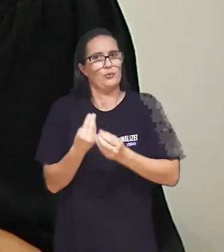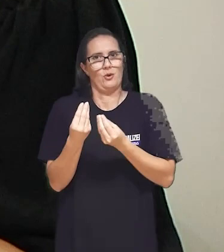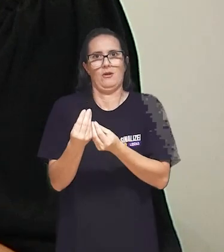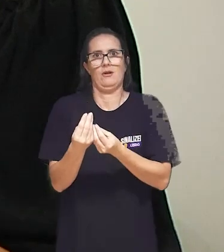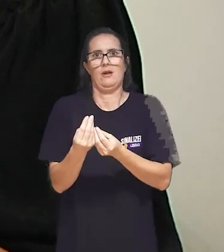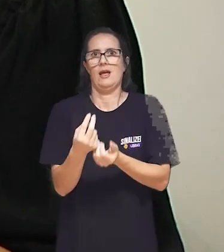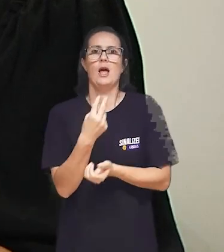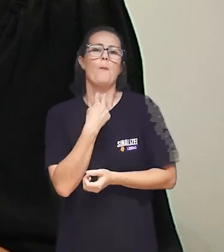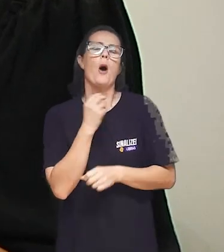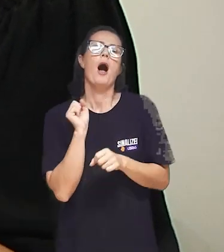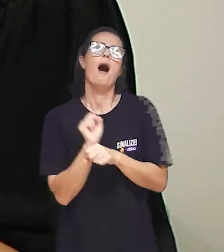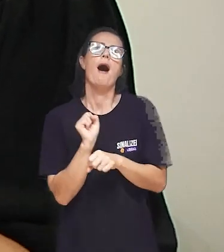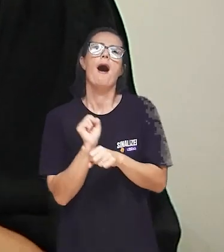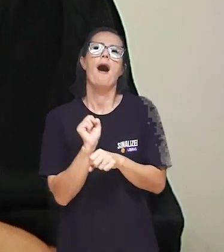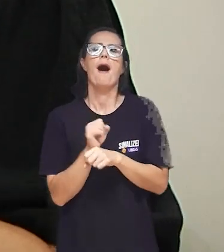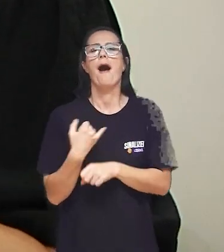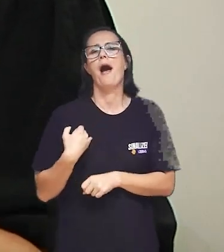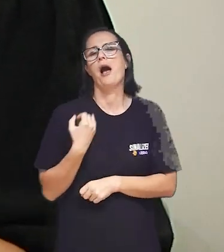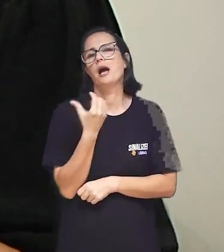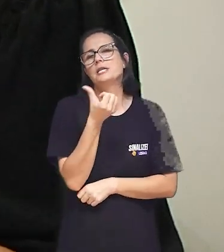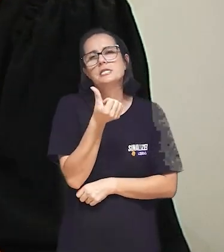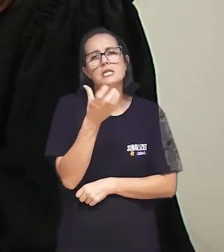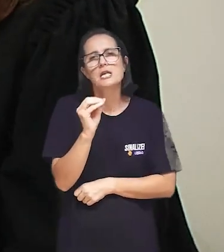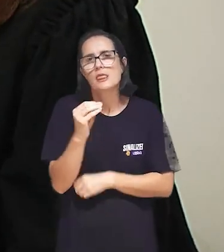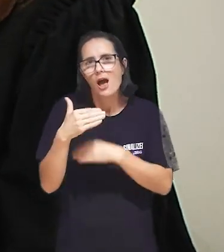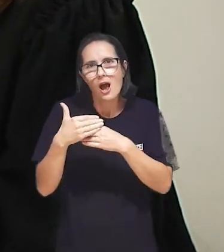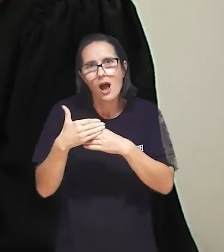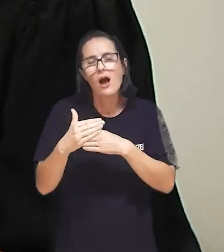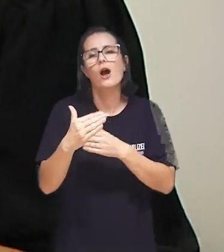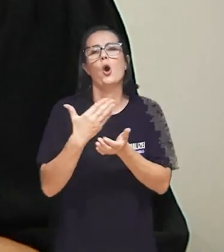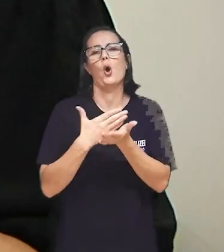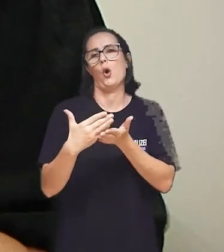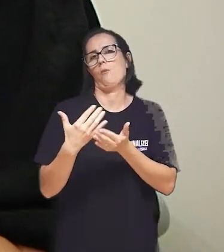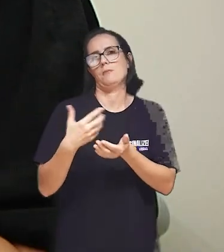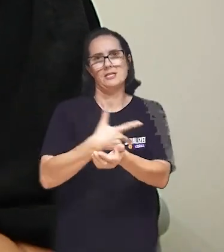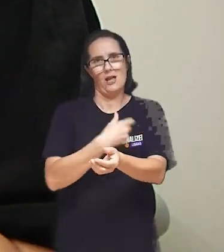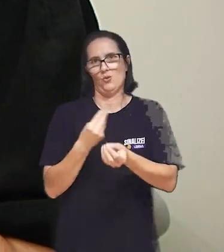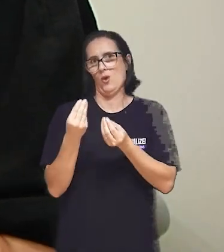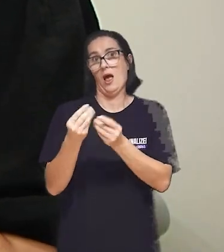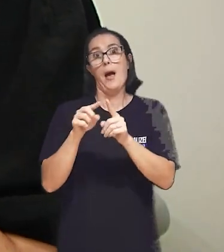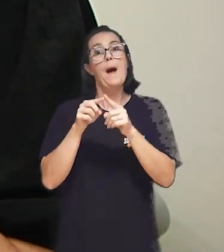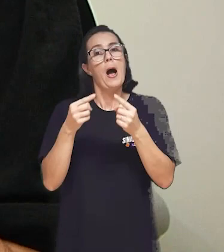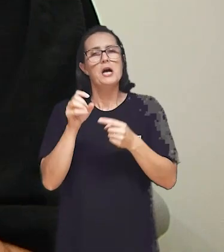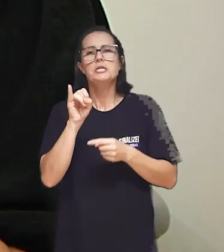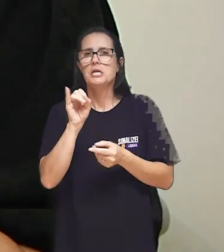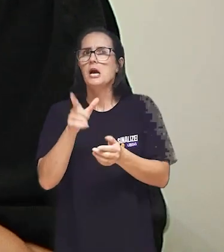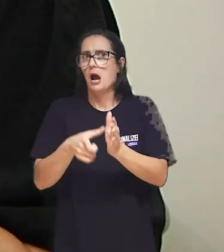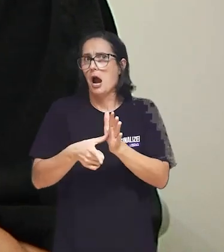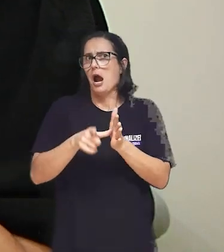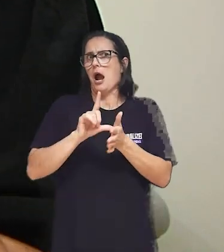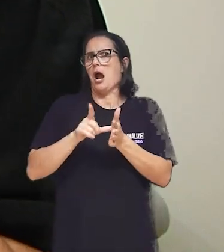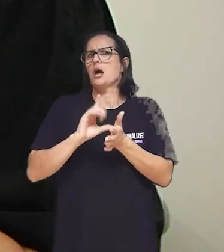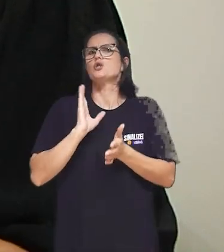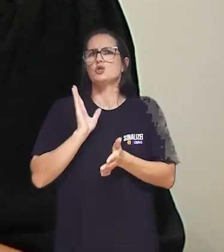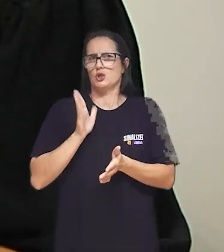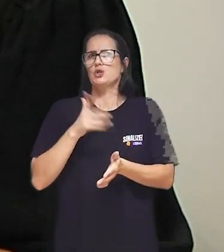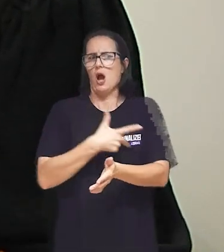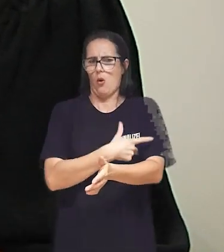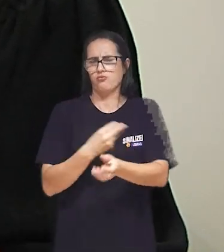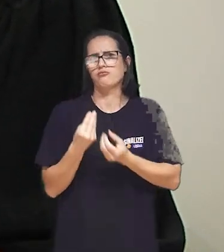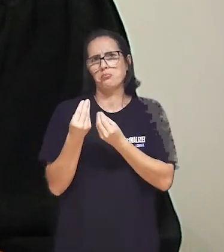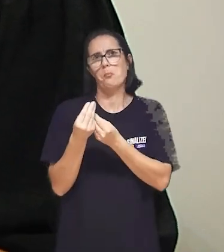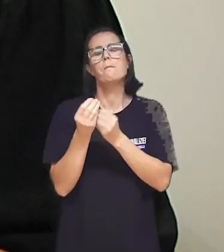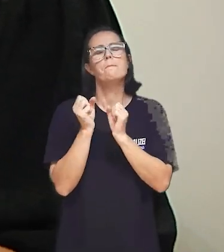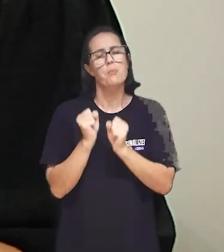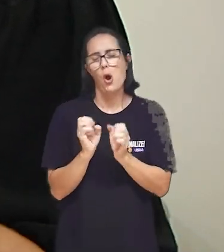se tornar um doador de sangue após os 60 anos, mas se ele já fez uma doação anterior, ele pode.